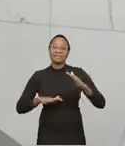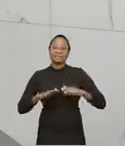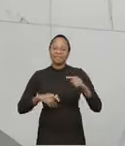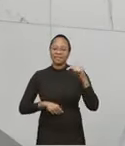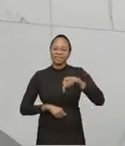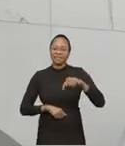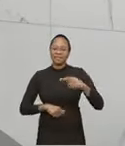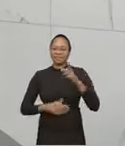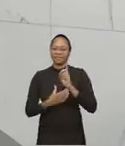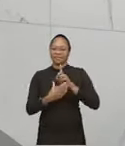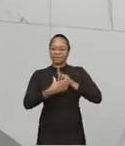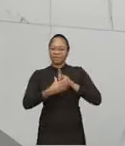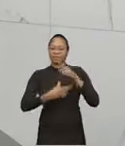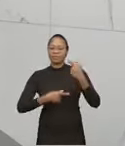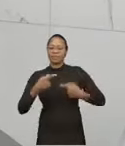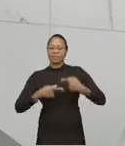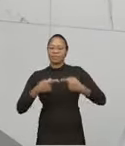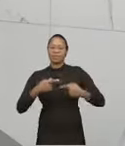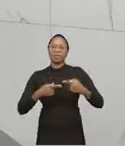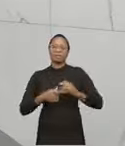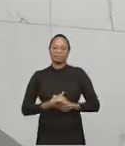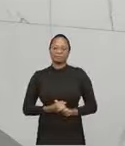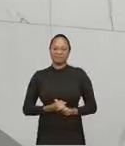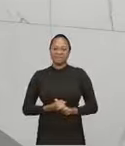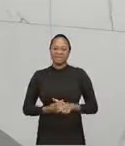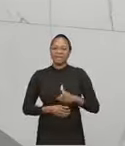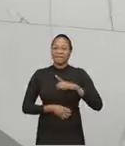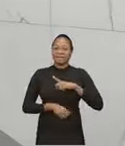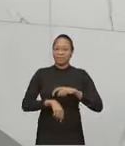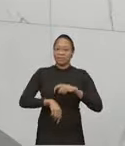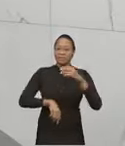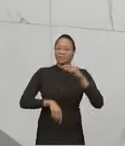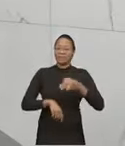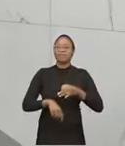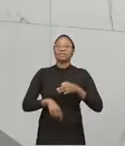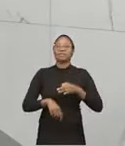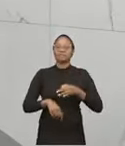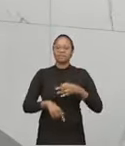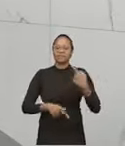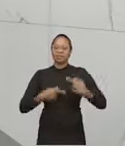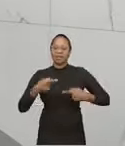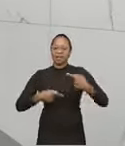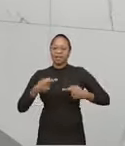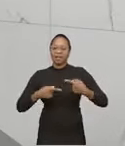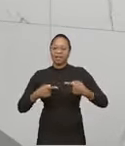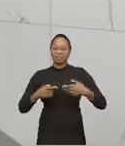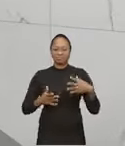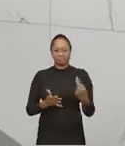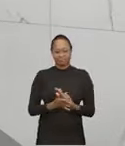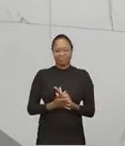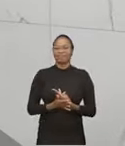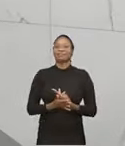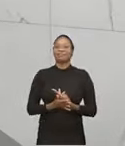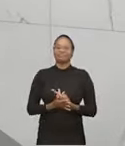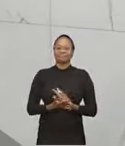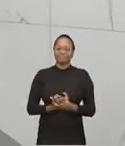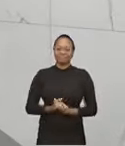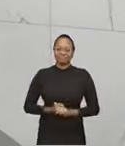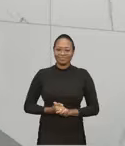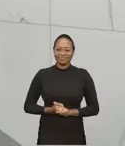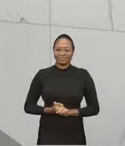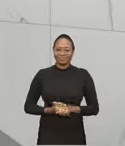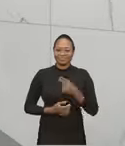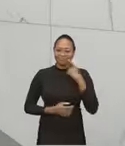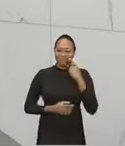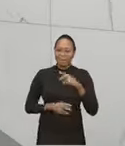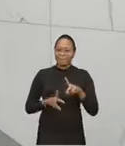política. E eu falo, tem momento para fazer a política, mas não fazer a política, age da forma que ela fala. E hoje, nós estamos